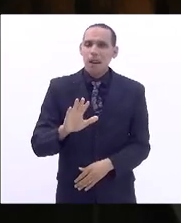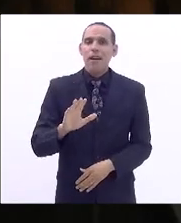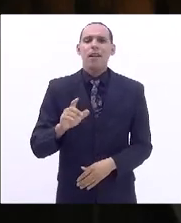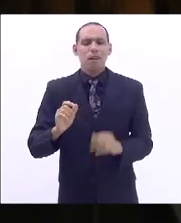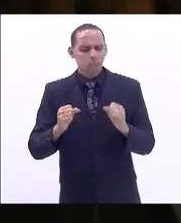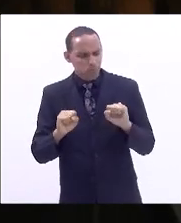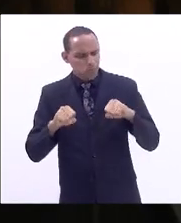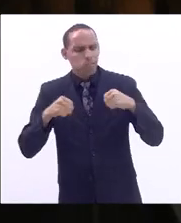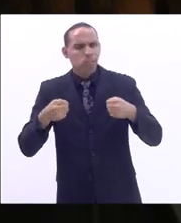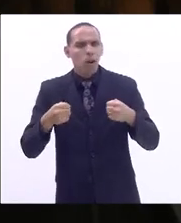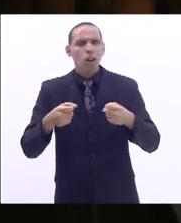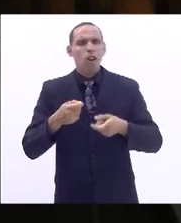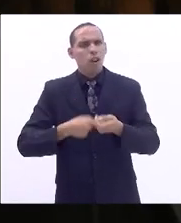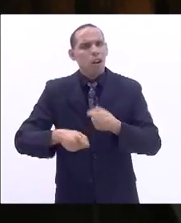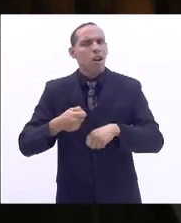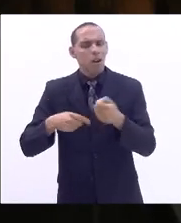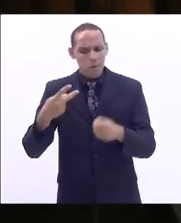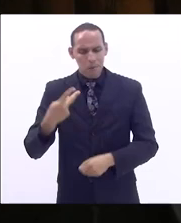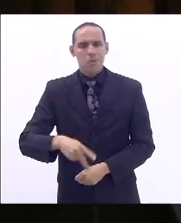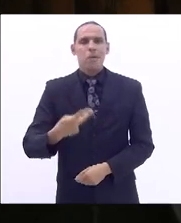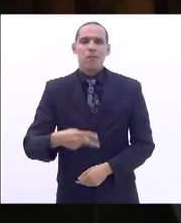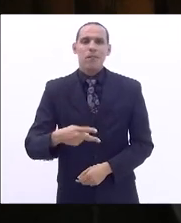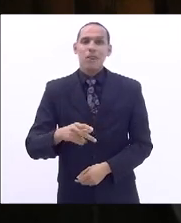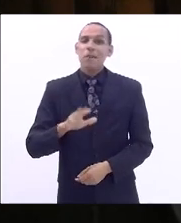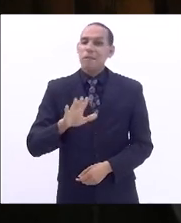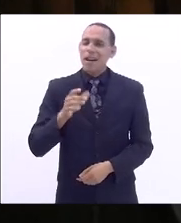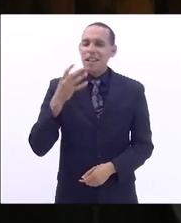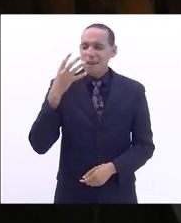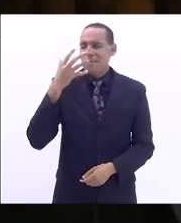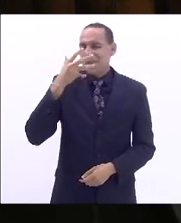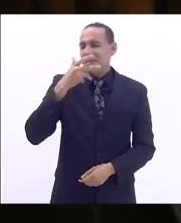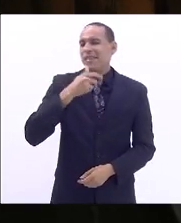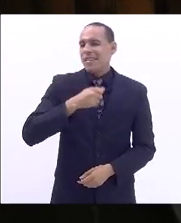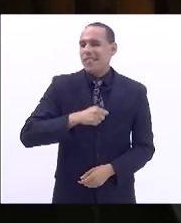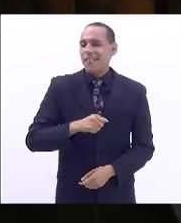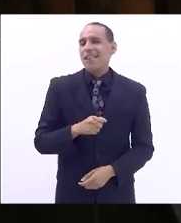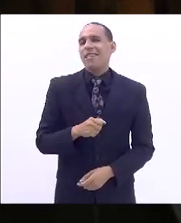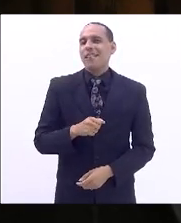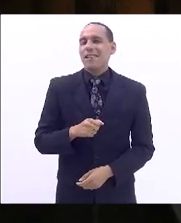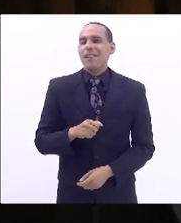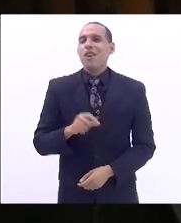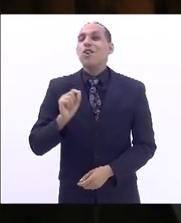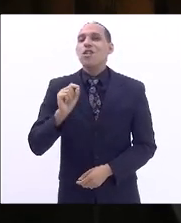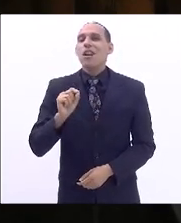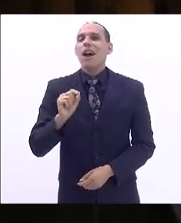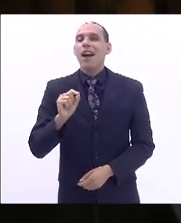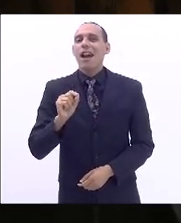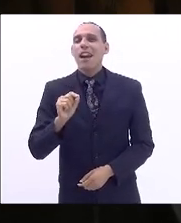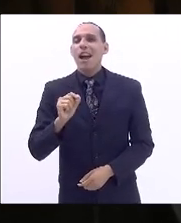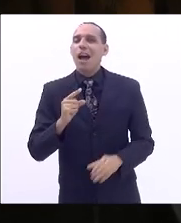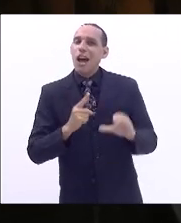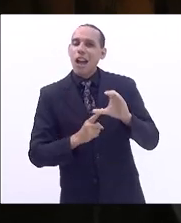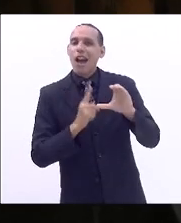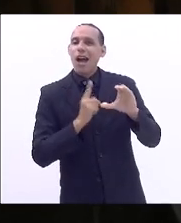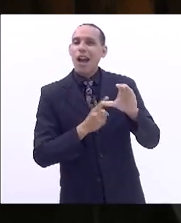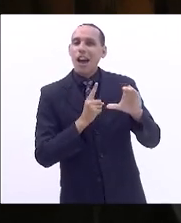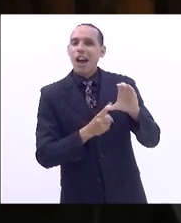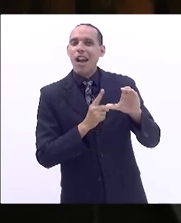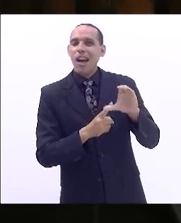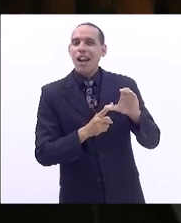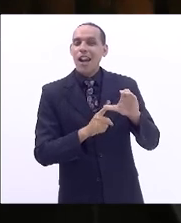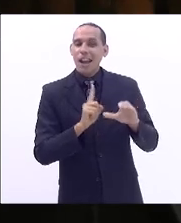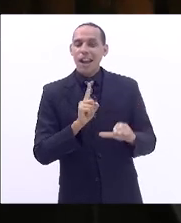fortalecimento EA retificação do nosso comércio mas é muito bonitinho é socialismo para eles e